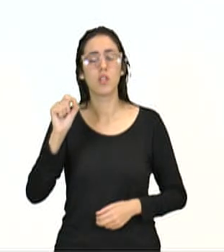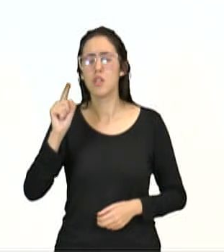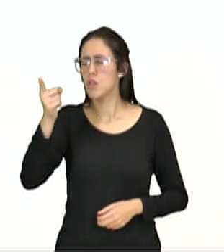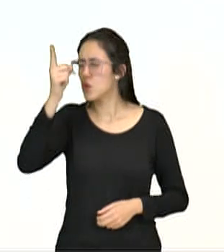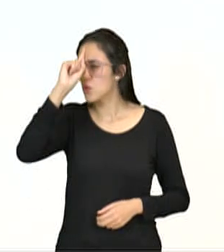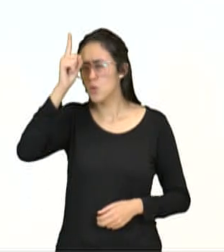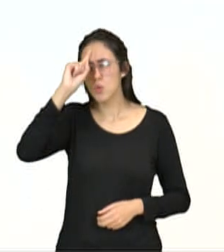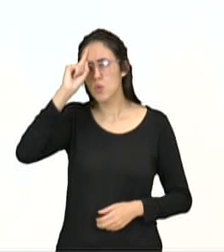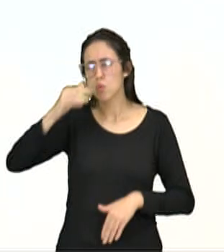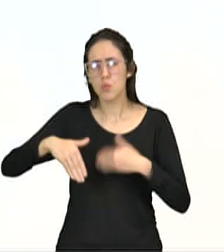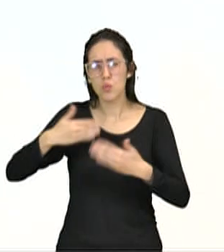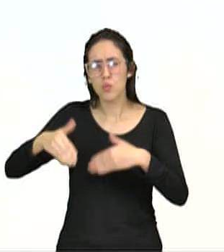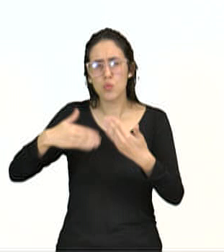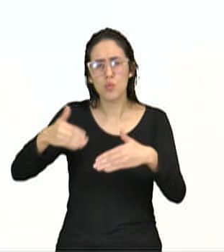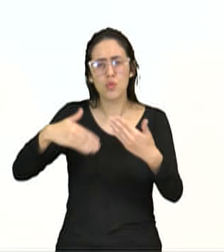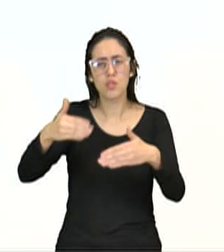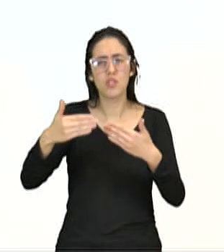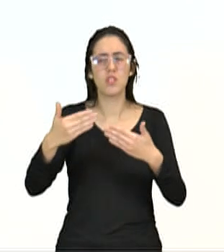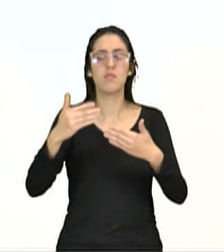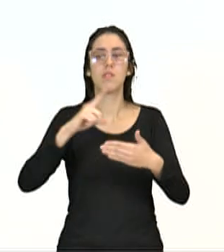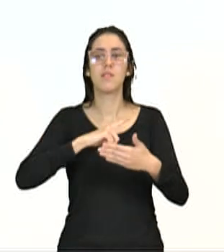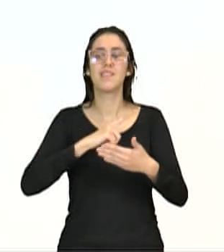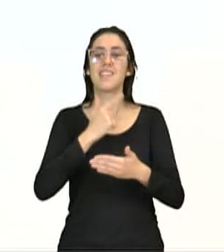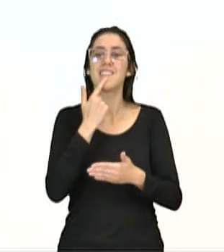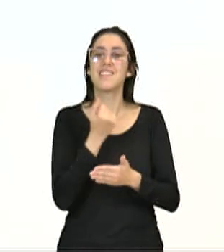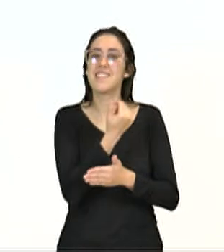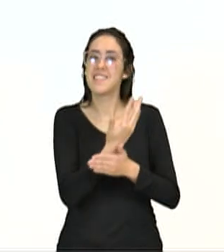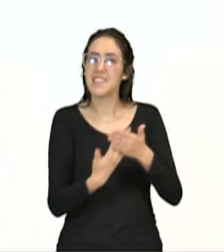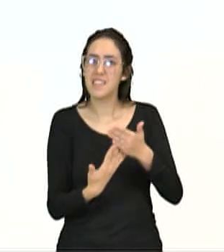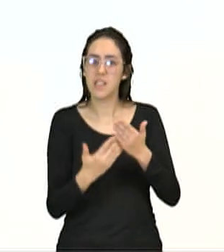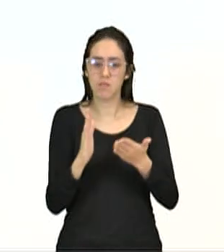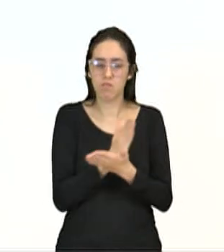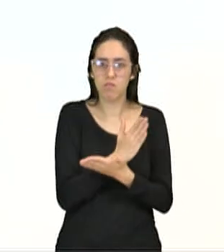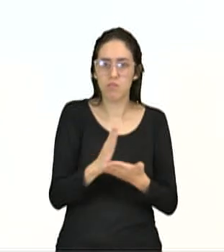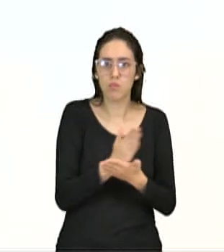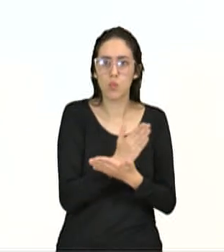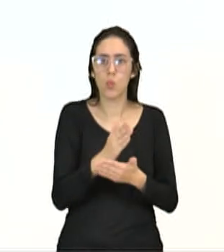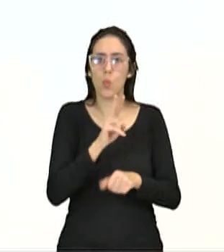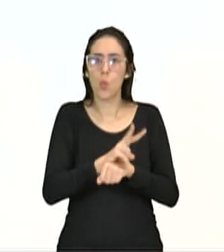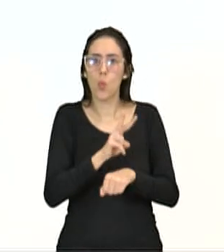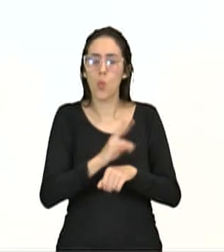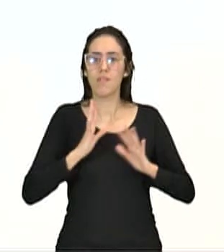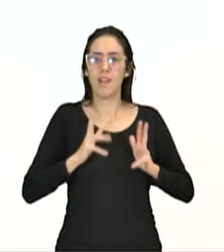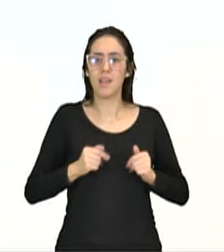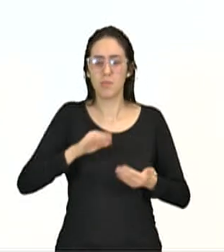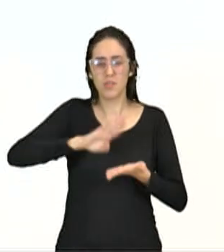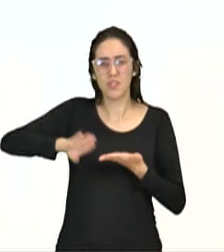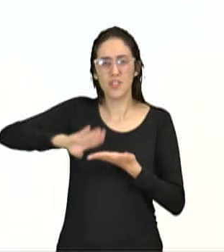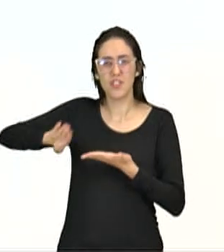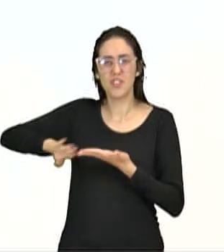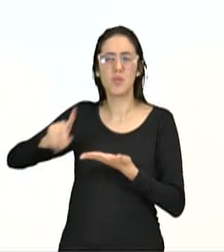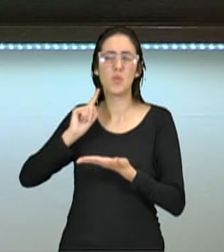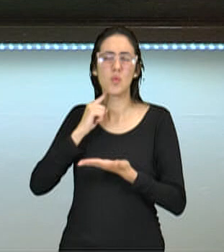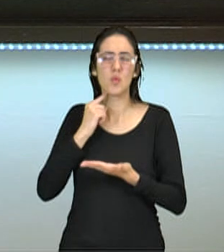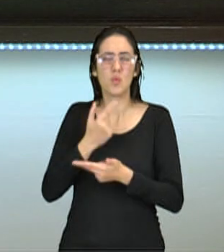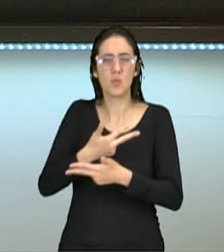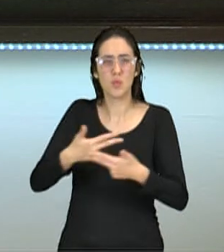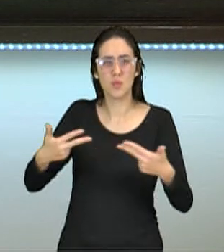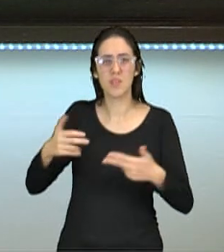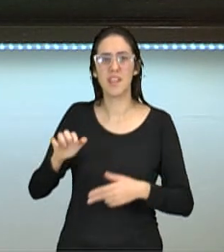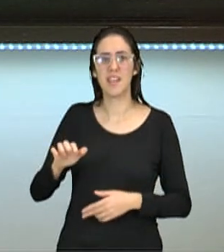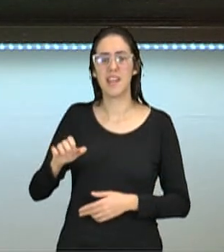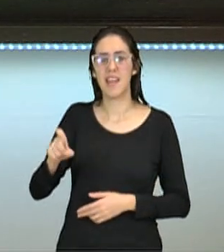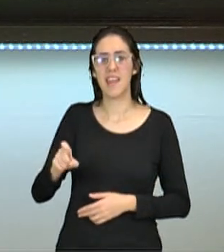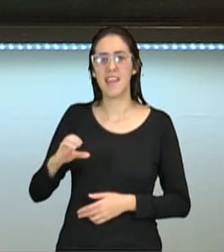dias filtrar o nosso sangue, retirando do nosso sangue os excretas. O que é um